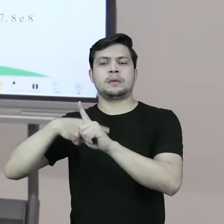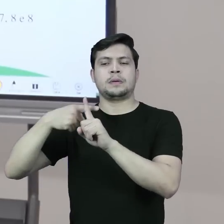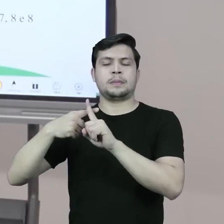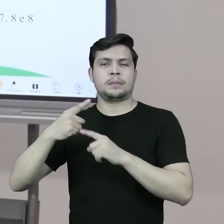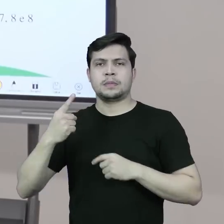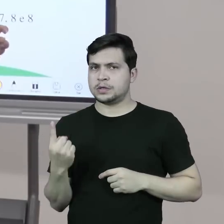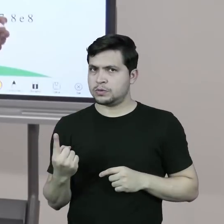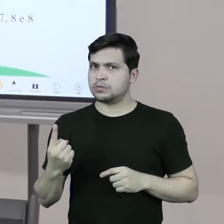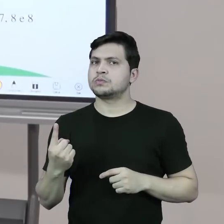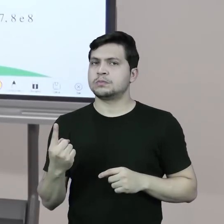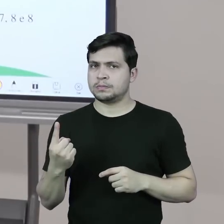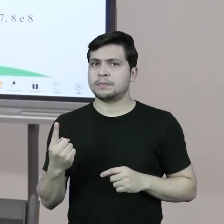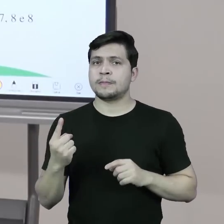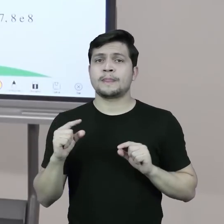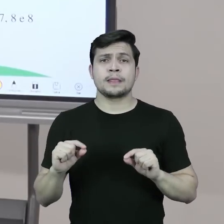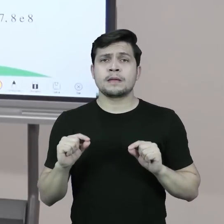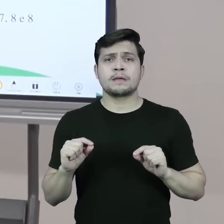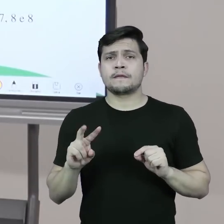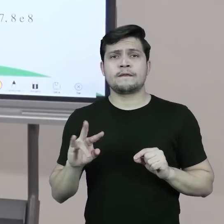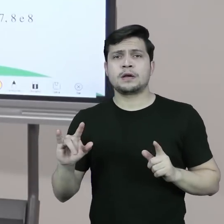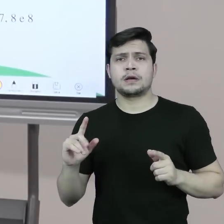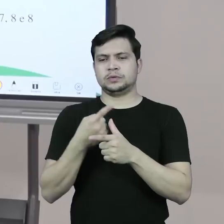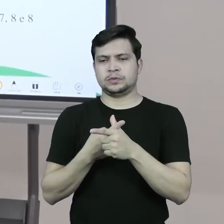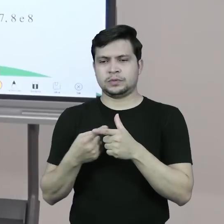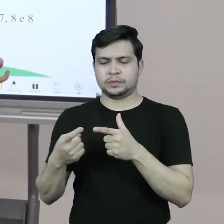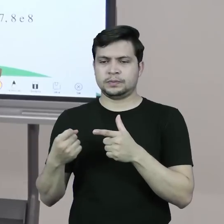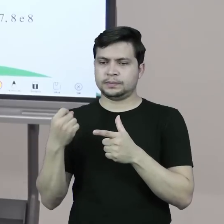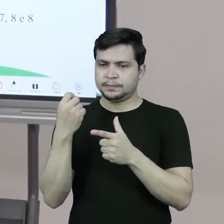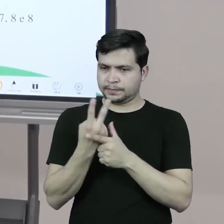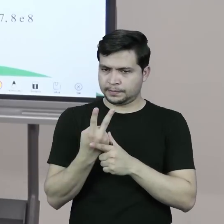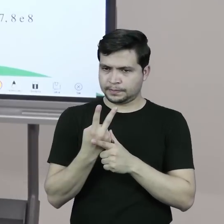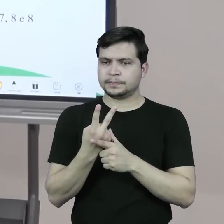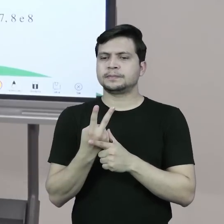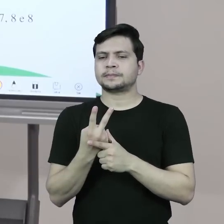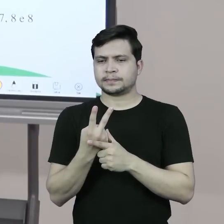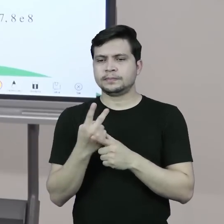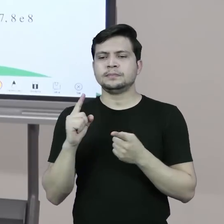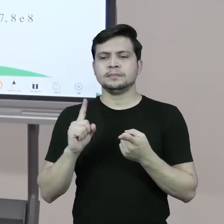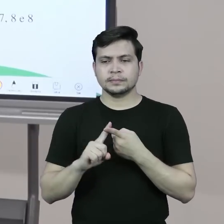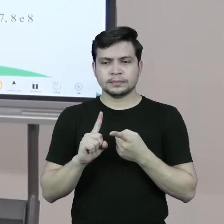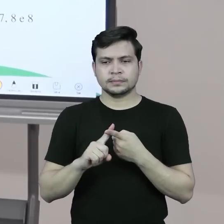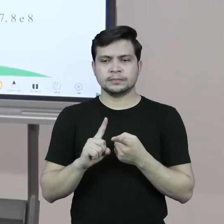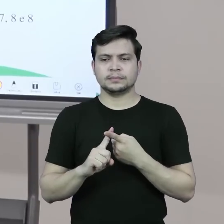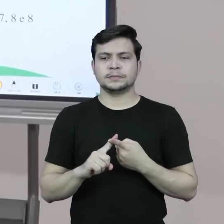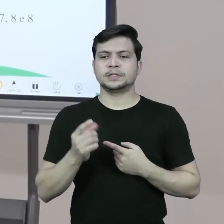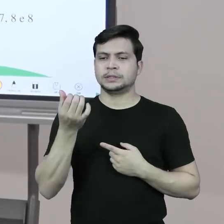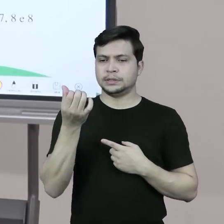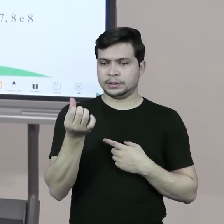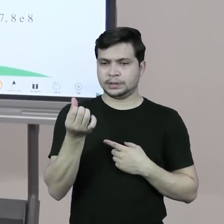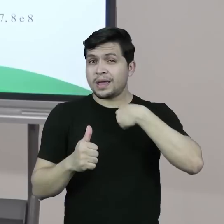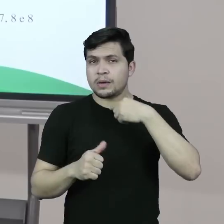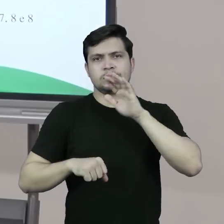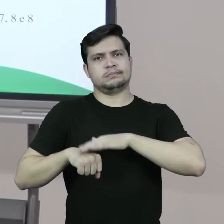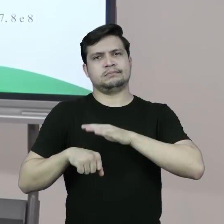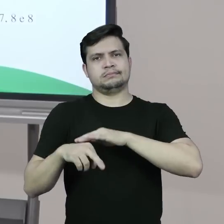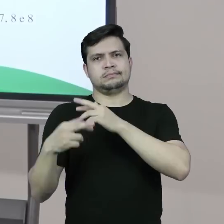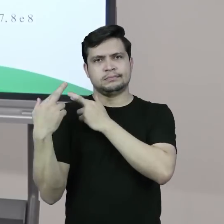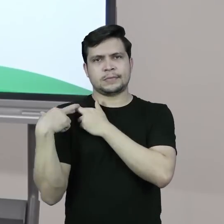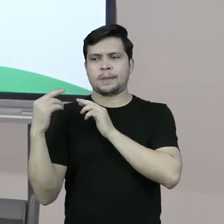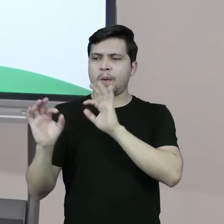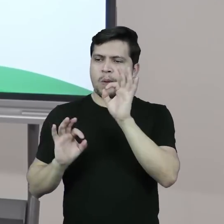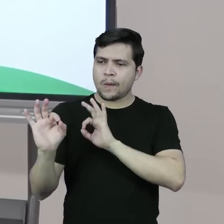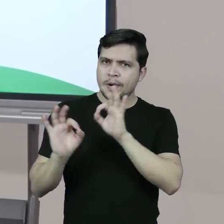O 12, o 9 e o 6 aqui são as frequências, nossos valores quantitativos. Então são